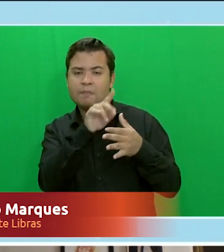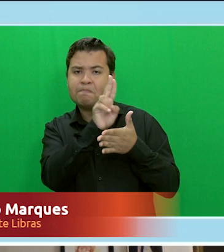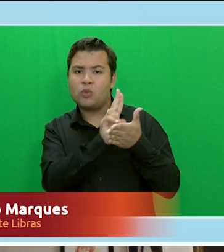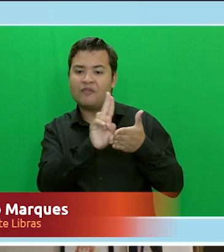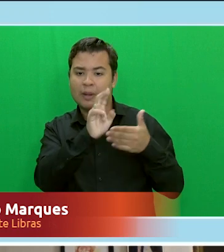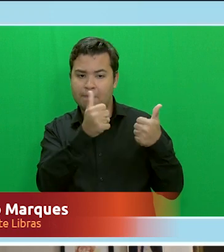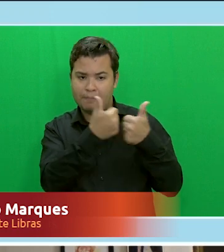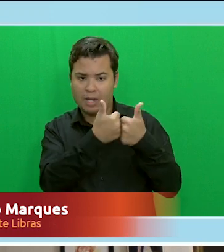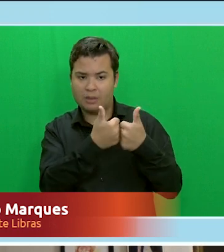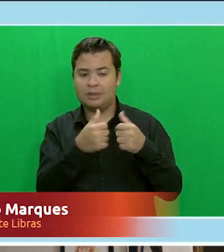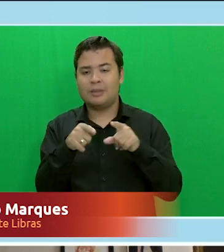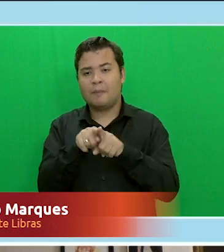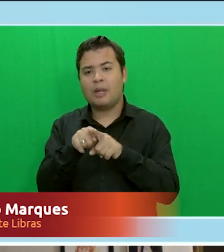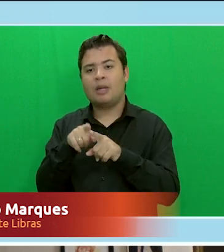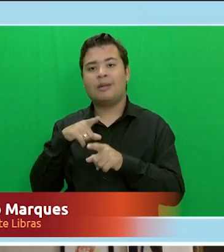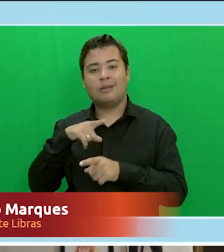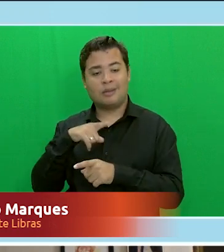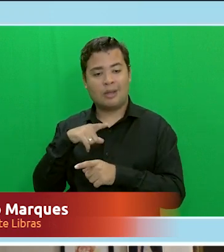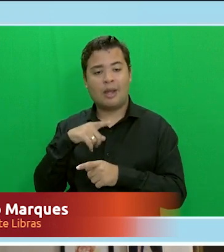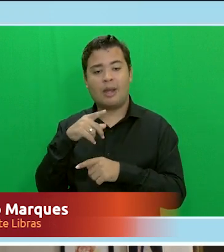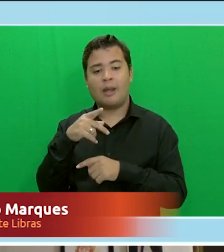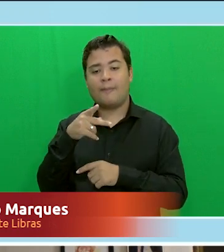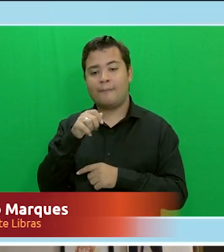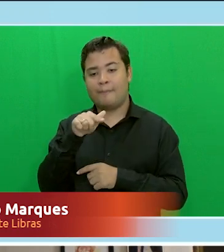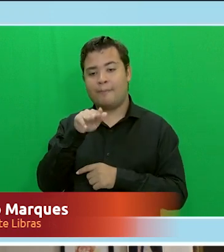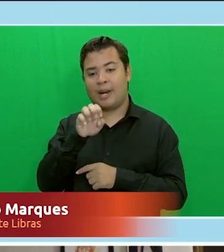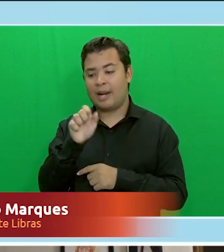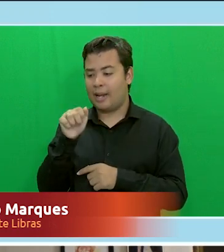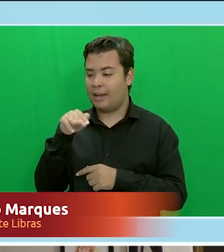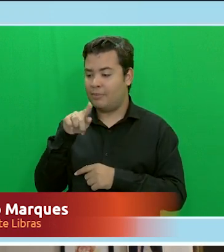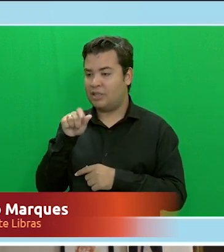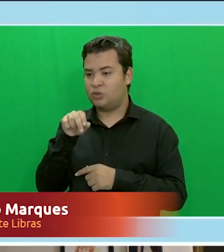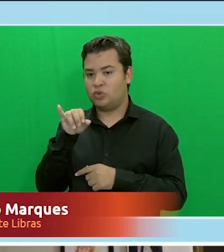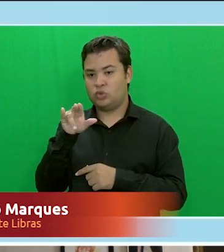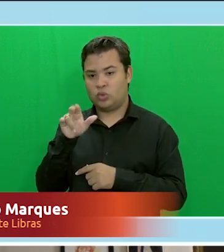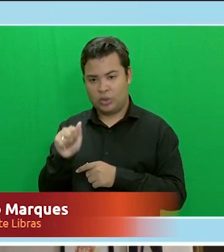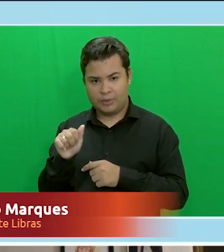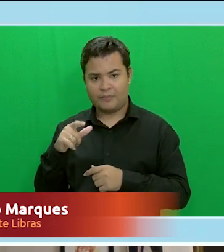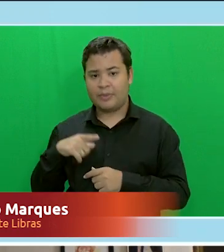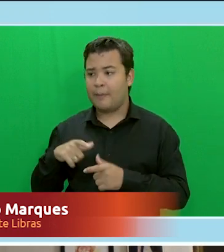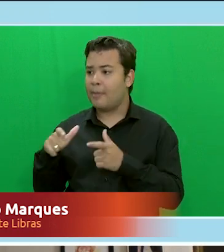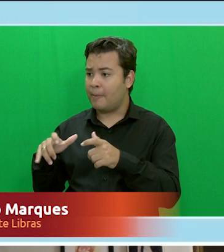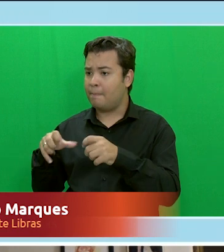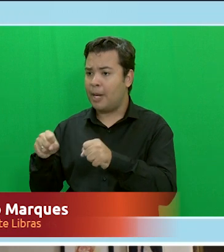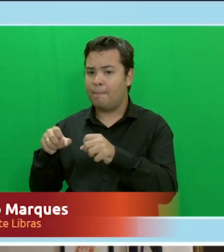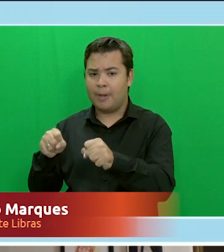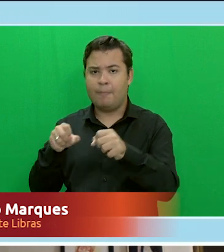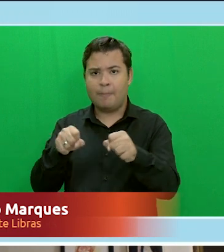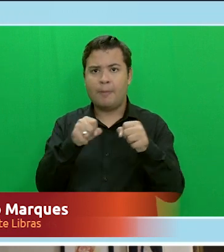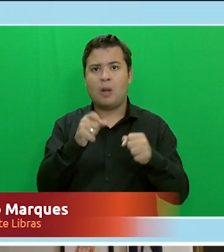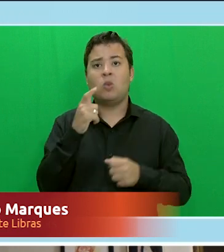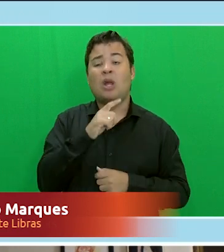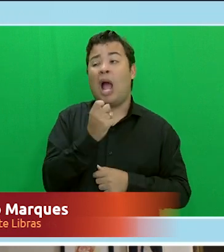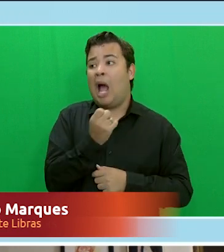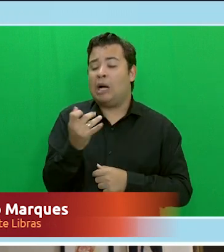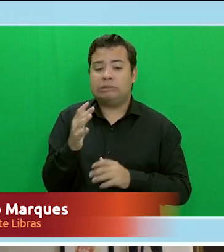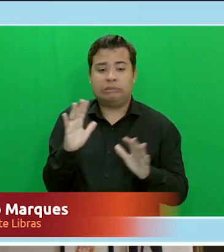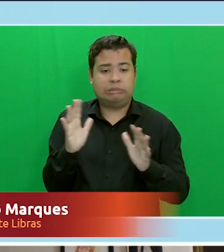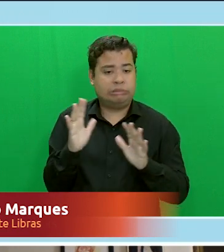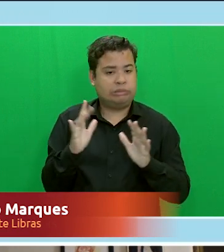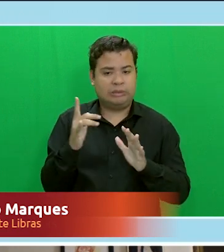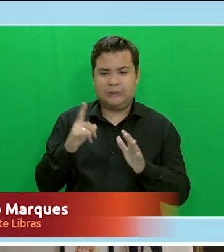universitário, no Parque Amazônia, enfim, dá para citar várias, né? Algumas que conseguiram se manter, outras que infelizmente foram